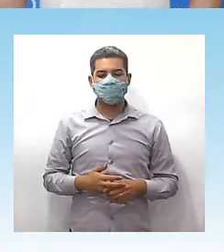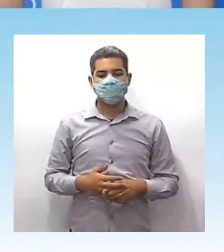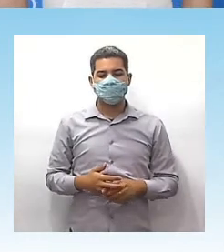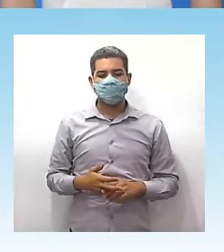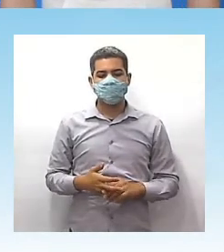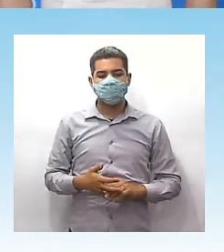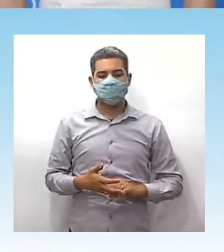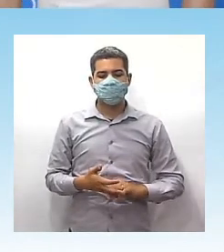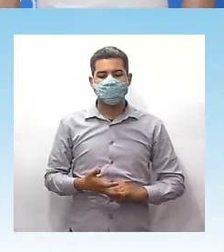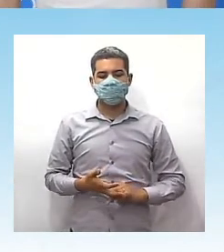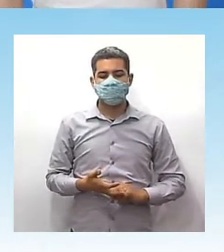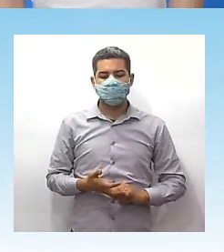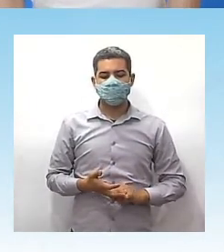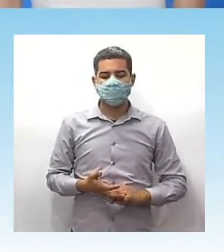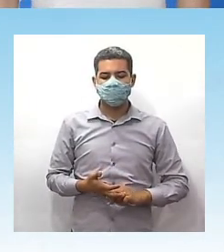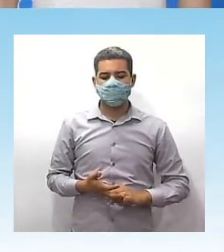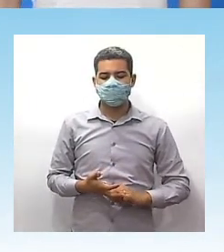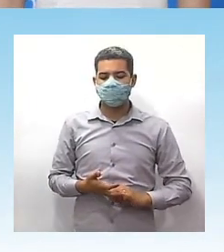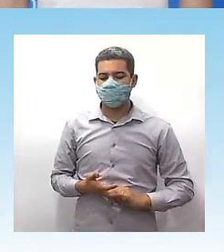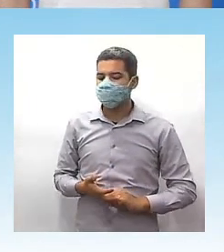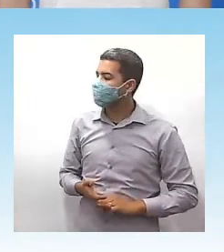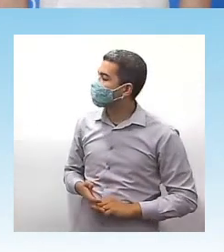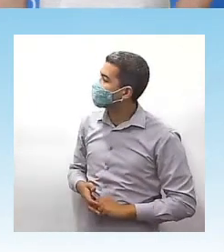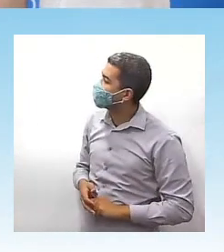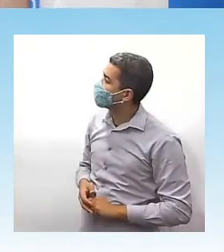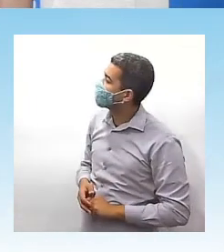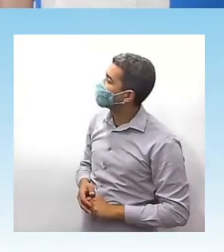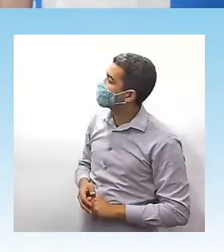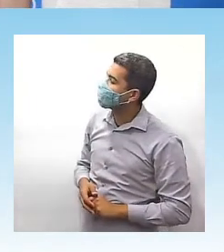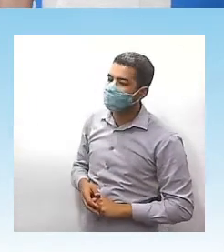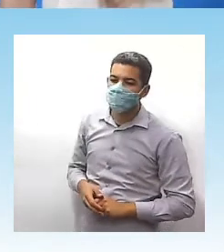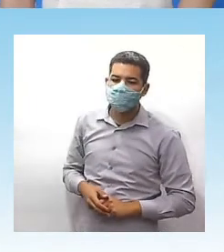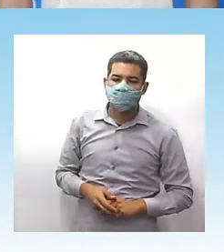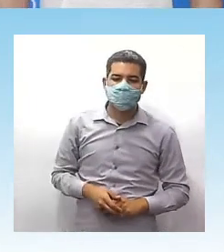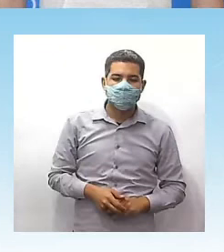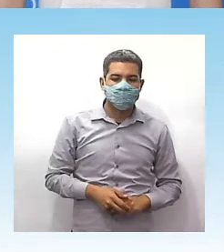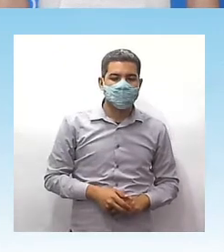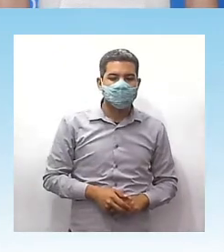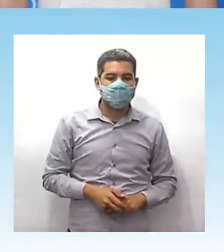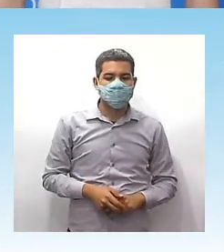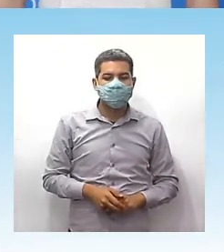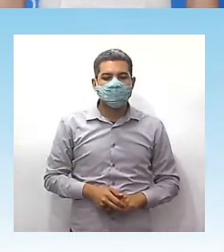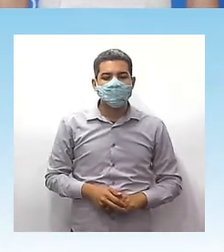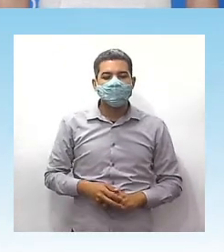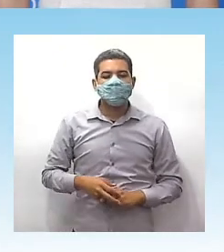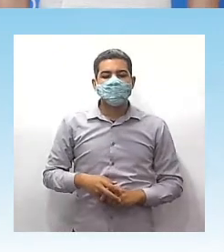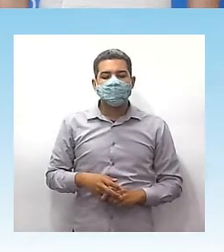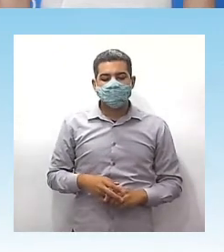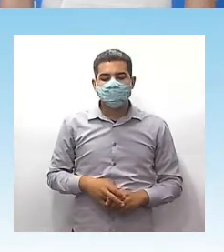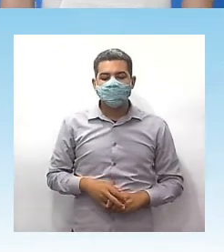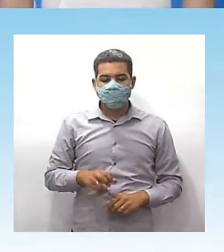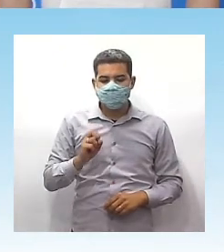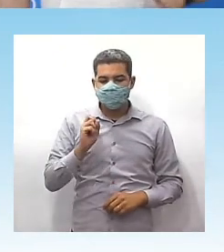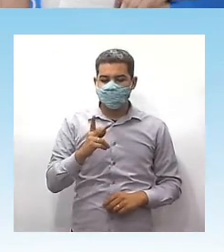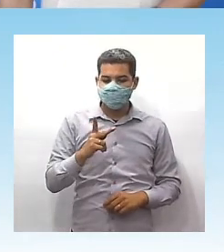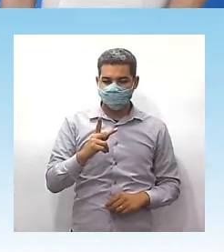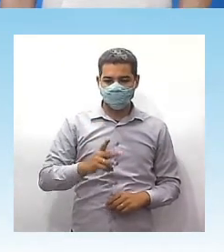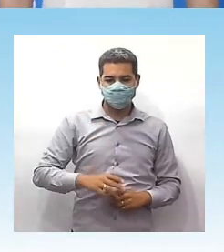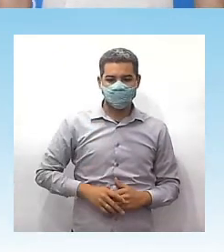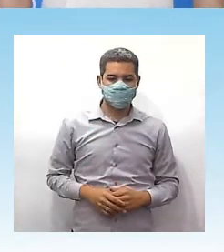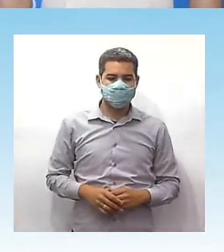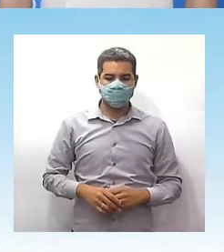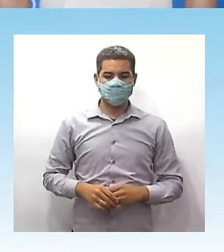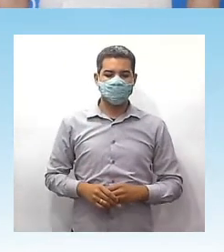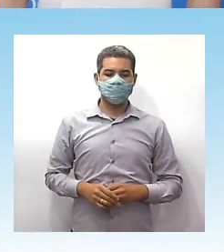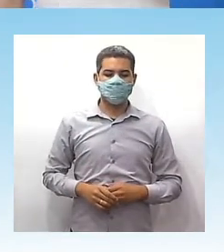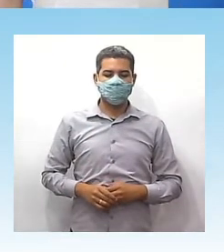lá, de volta aí, Manuel. Obrigado pela apresentação. Vamos lá, ó, apresentação e alimentação e bebidas, tá bom? Alimentos e